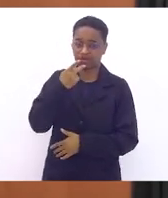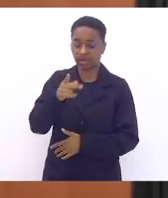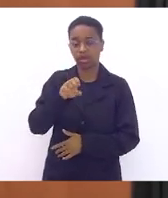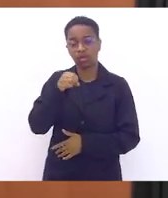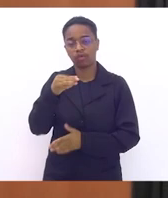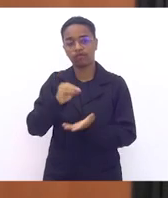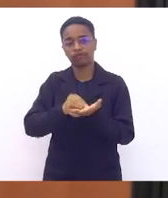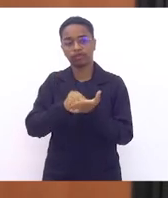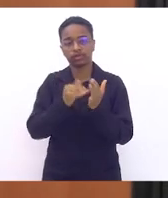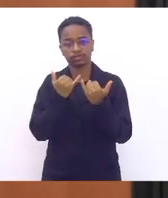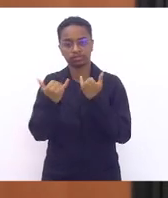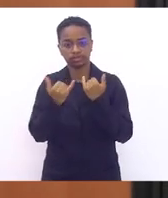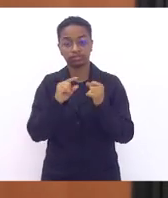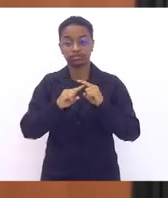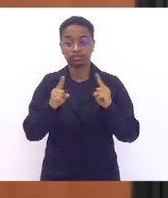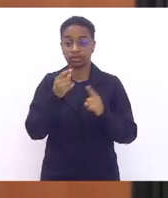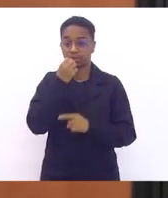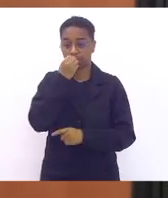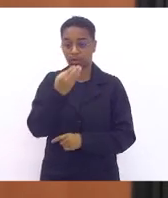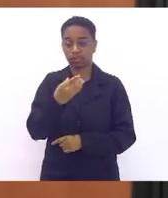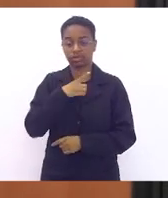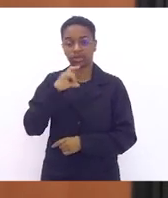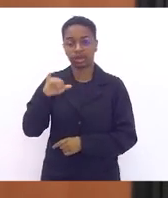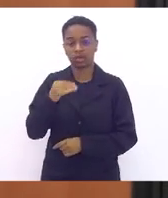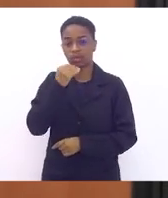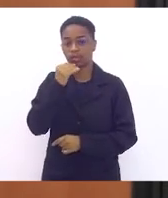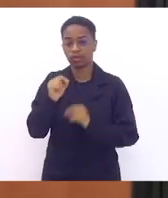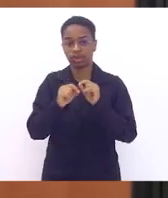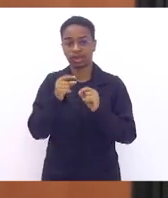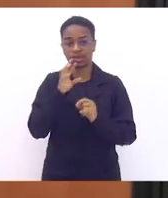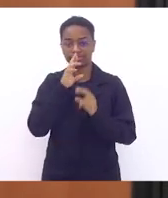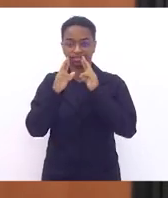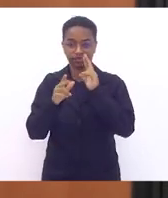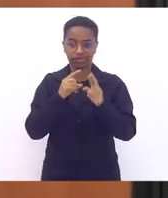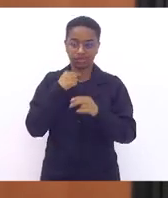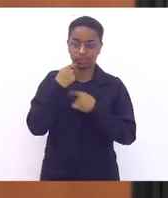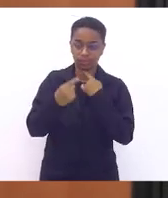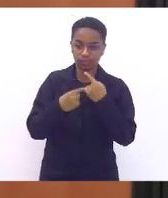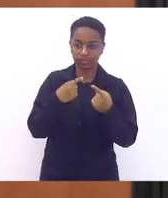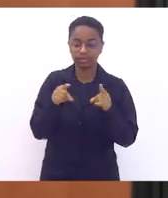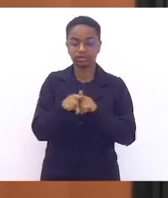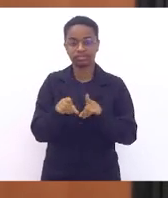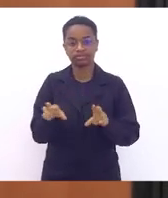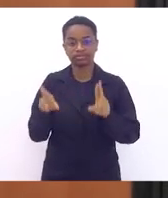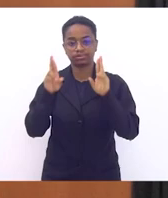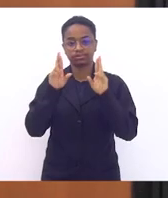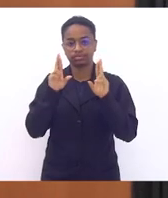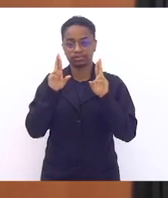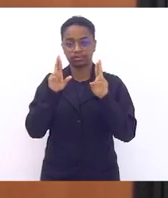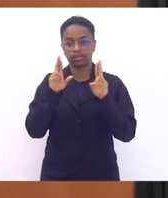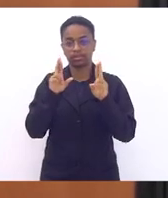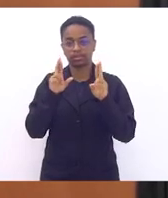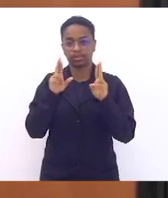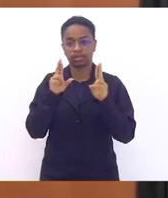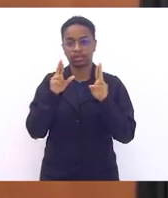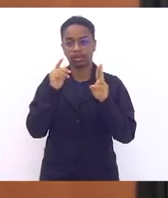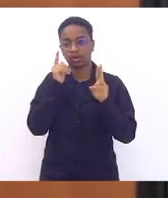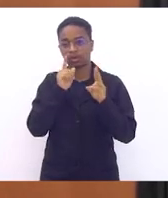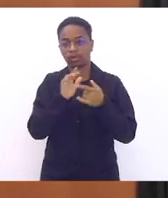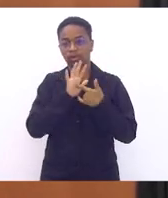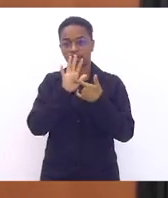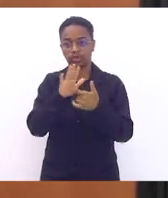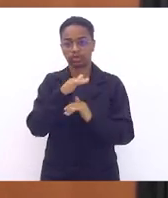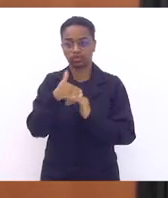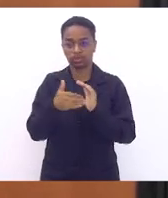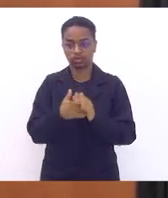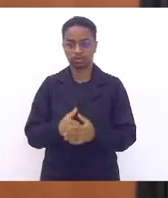no eixo, mas que bom que a gente tem oportunidade para tirar dúvidas, né? E espero que as coisas possam aparecer.